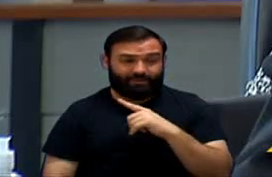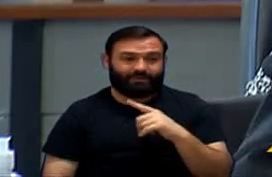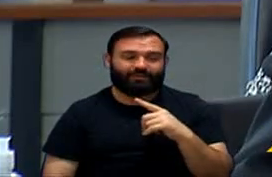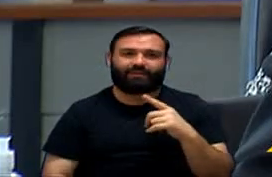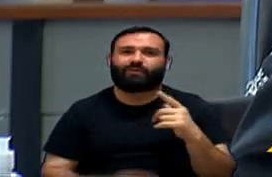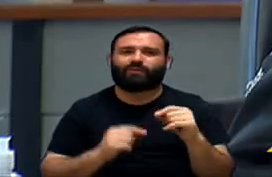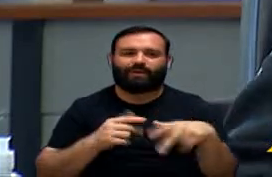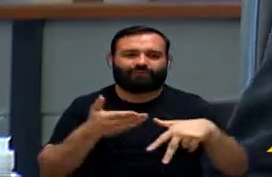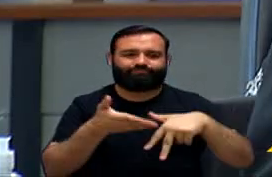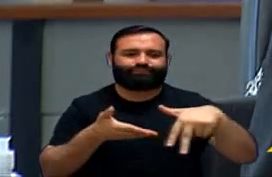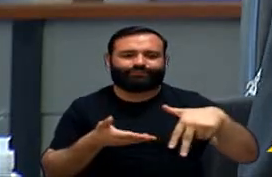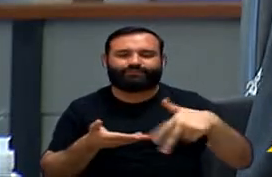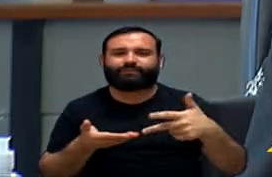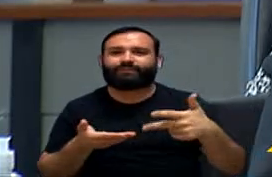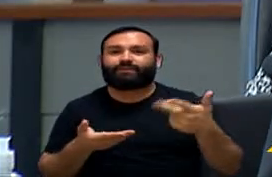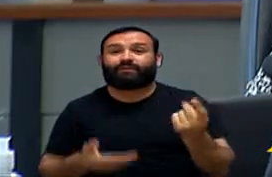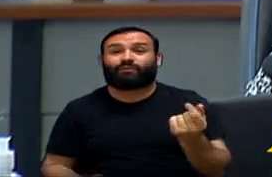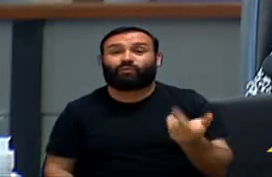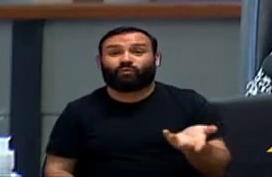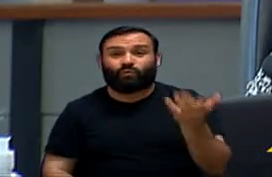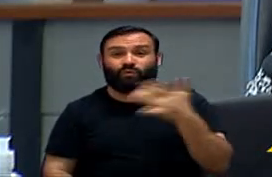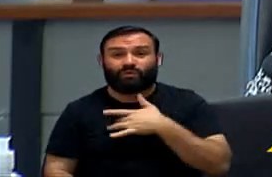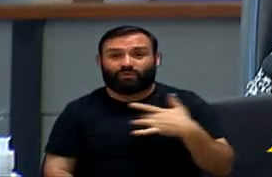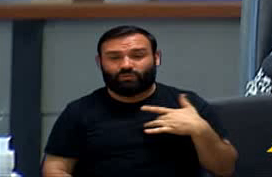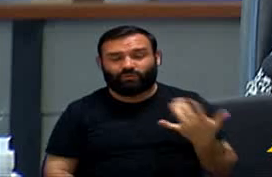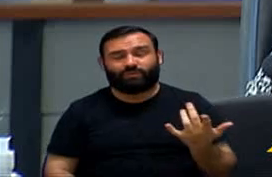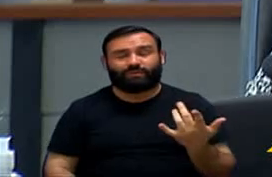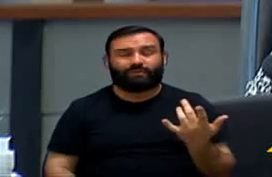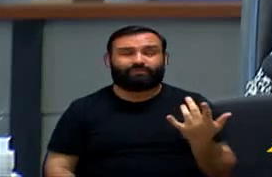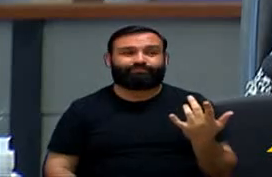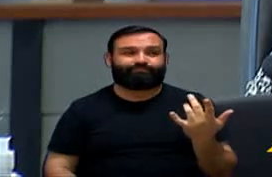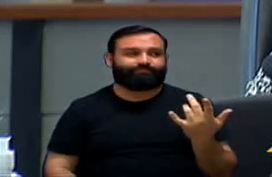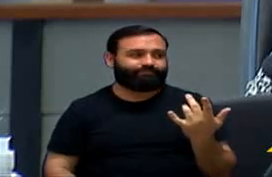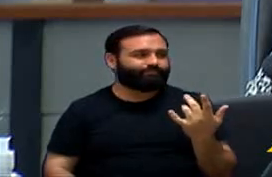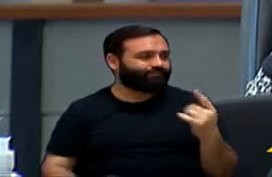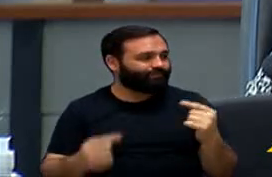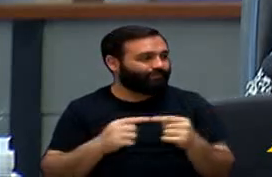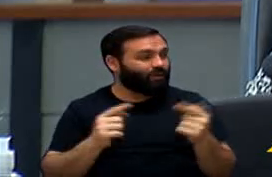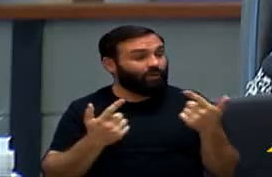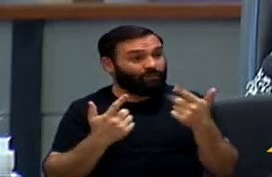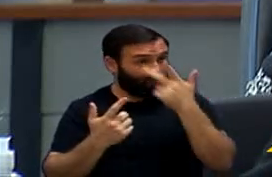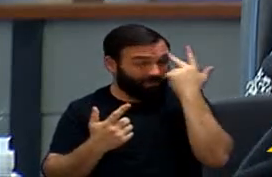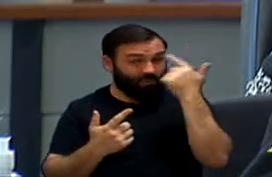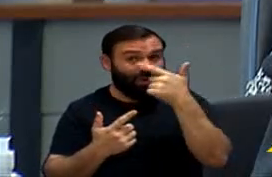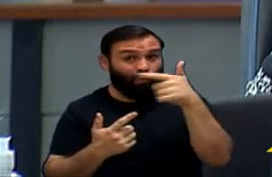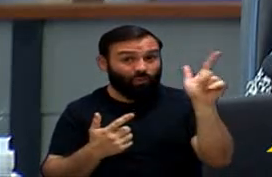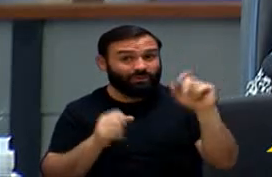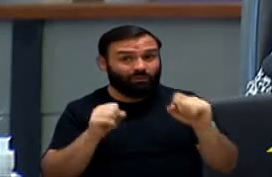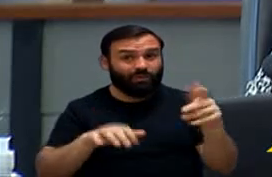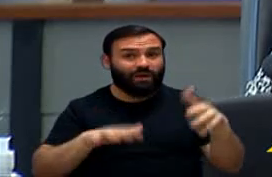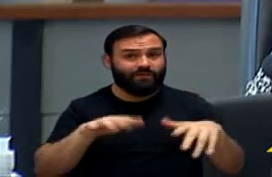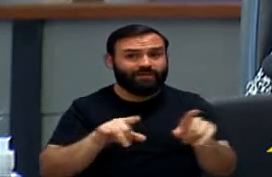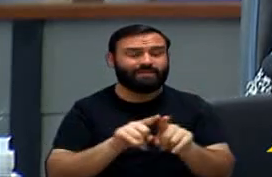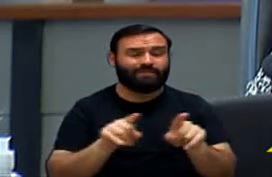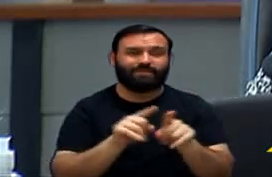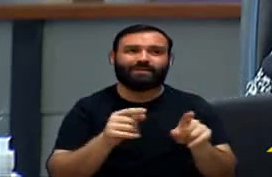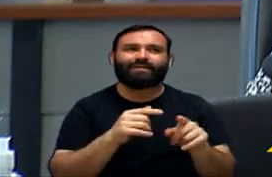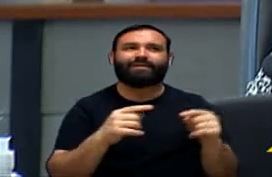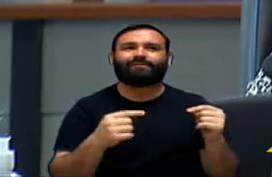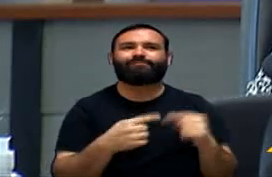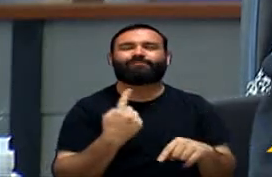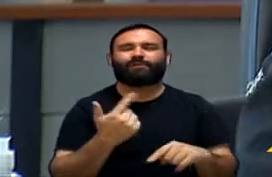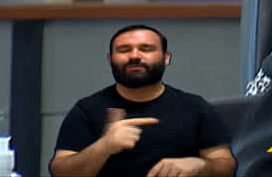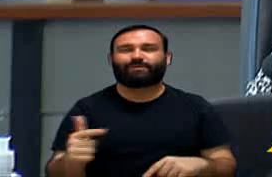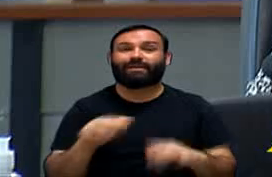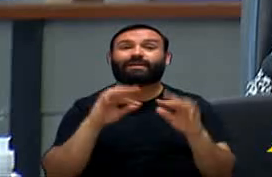amputada aumenta o custo saúde entendeu envolve uma outra pessoa outra pessoa que não tem nada a